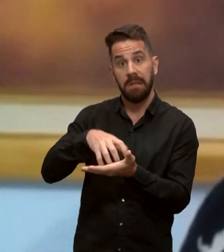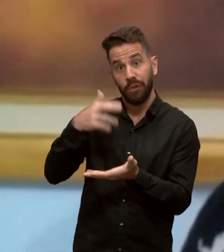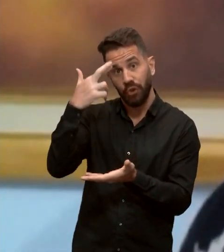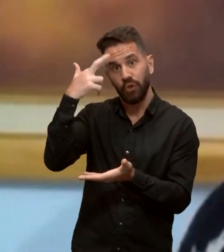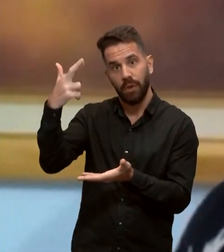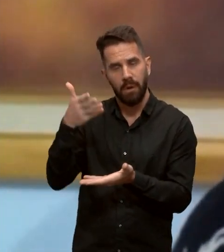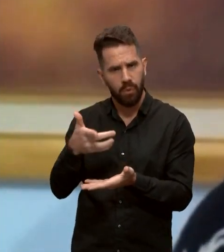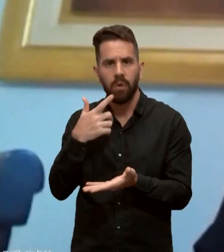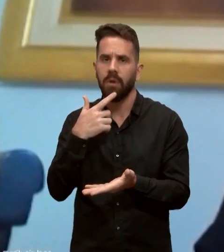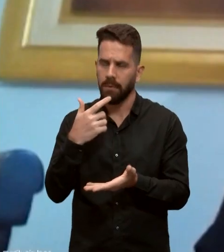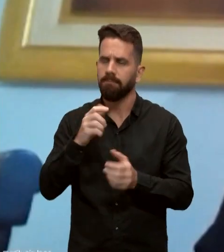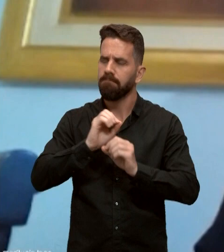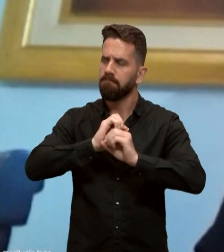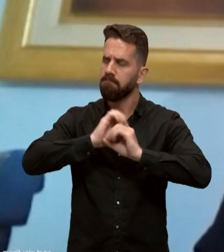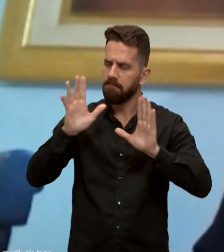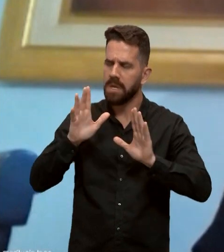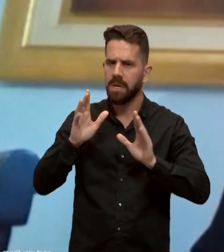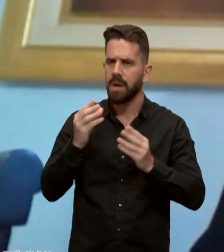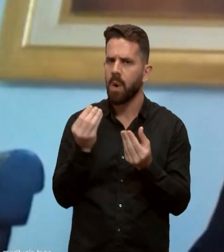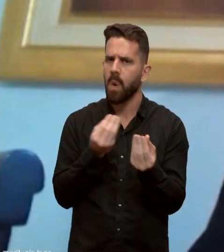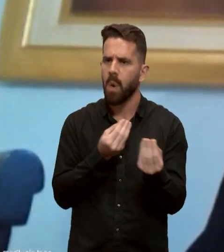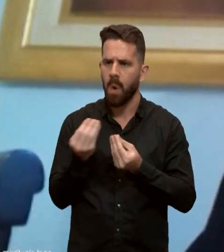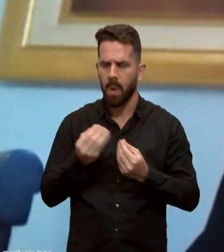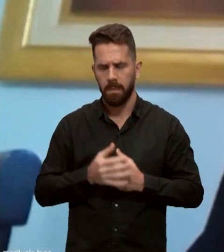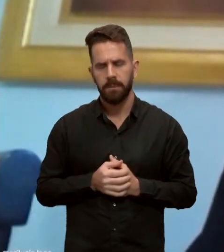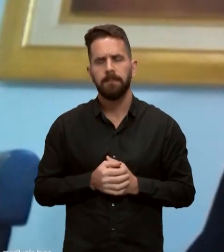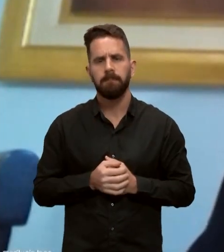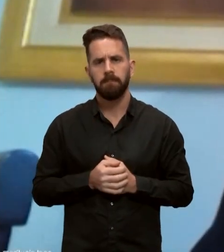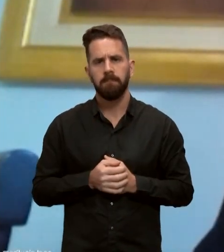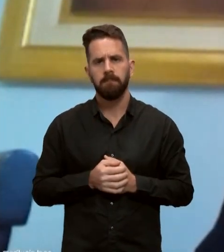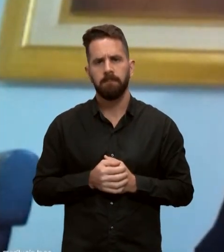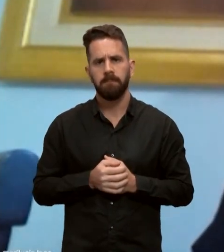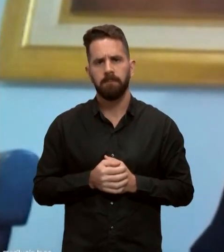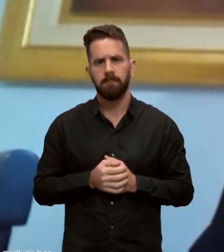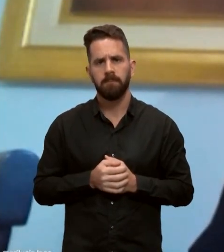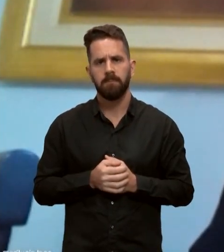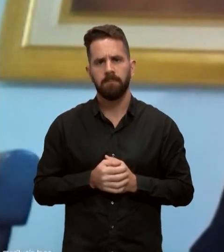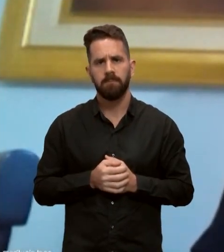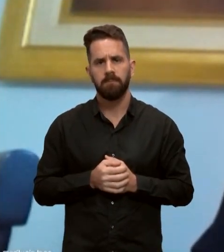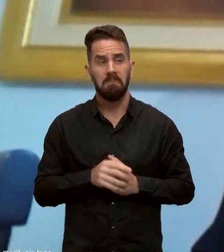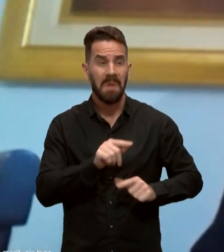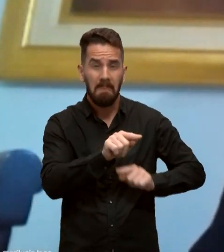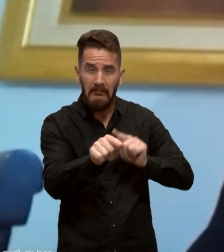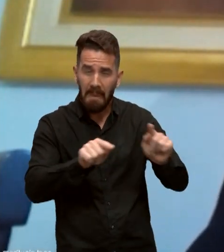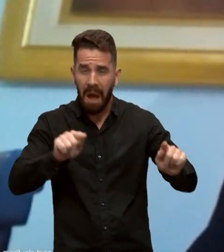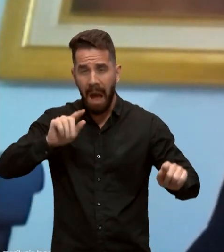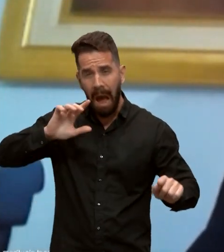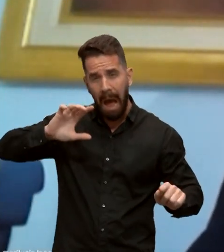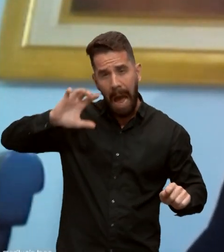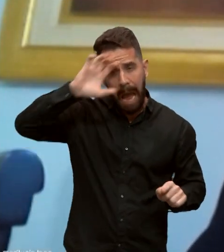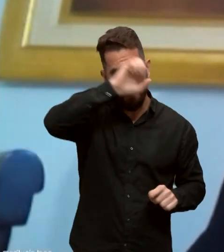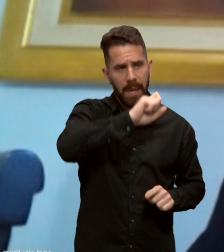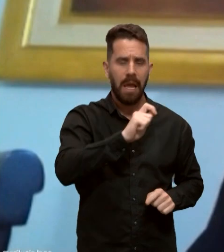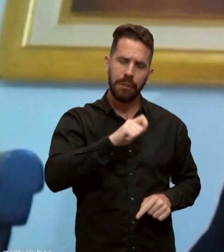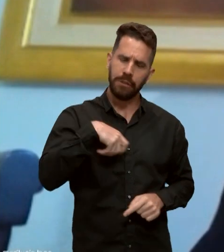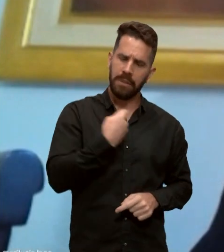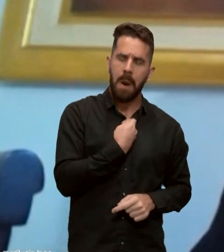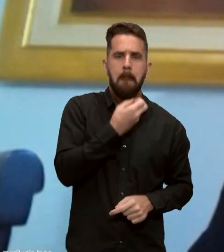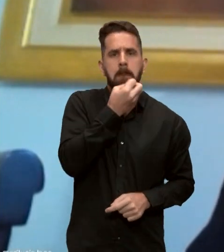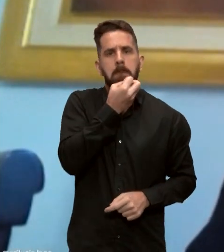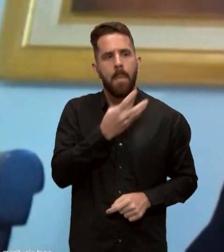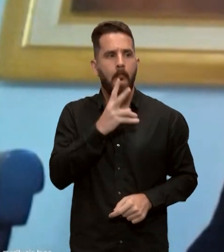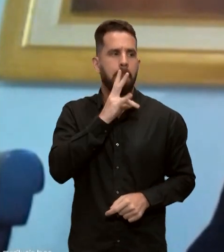esses assuntos. Ninguém aprende, não existe uma fórmula de ser, né, um bom pai, uma boa mãe, existe